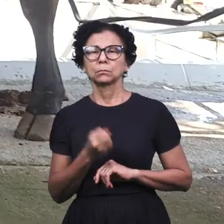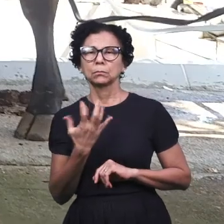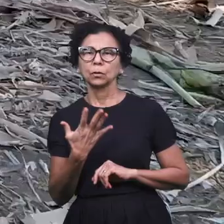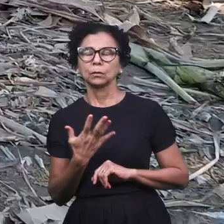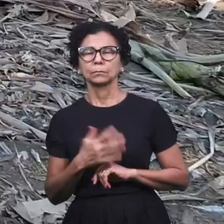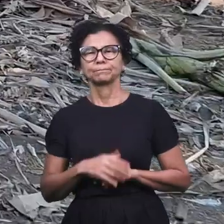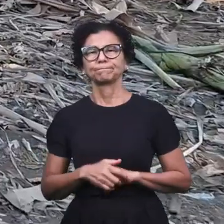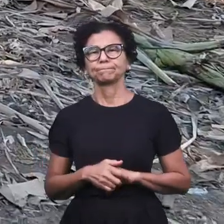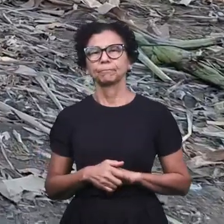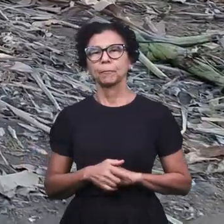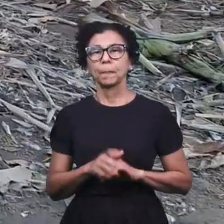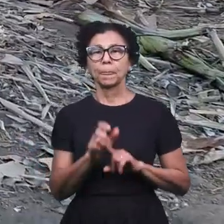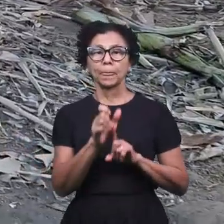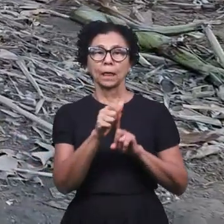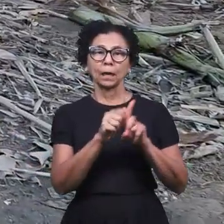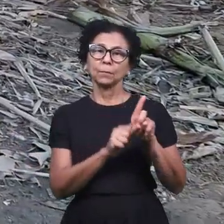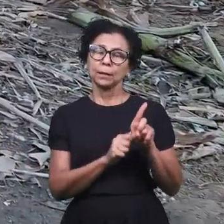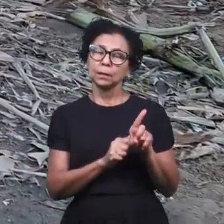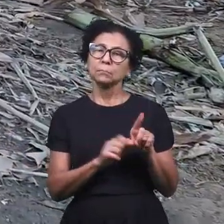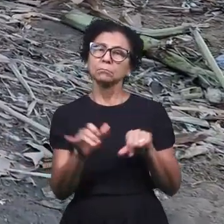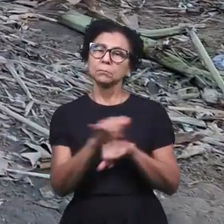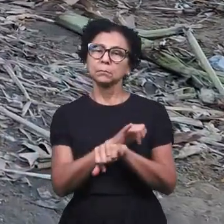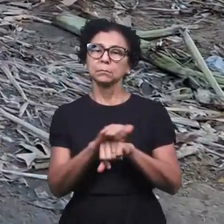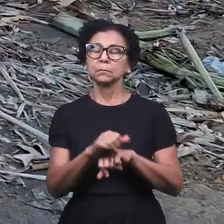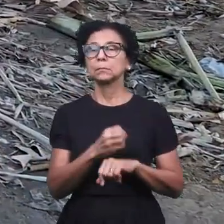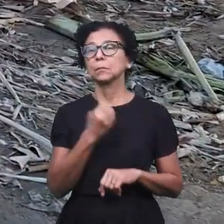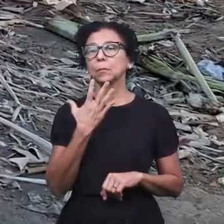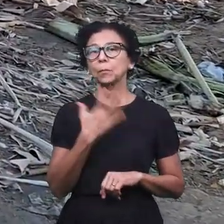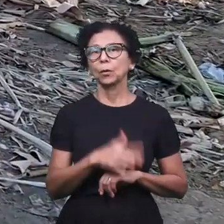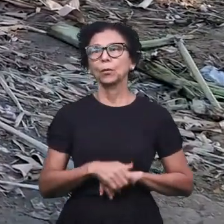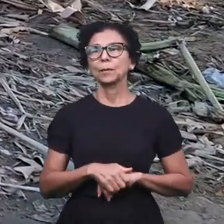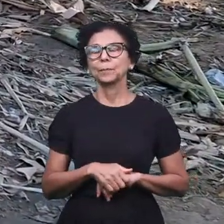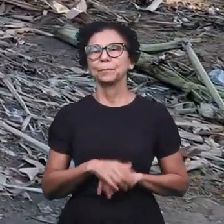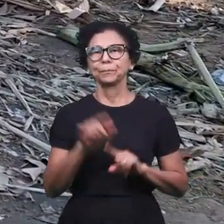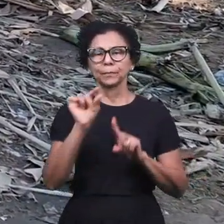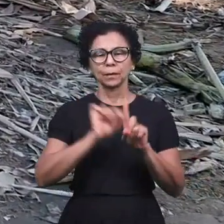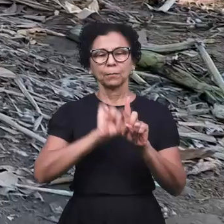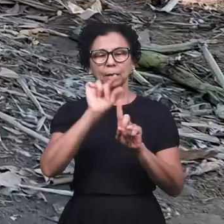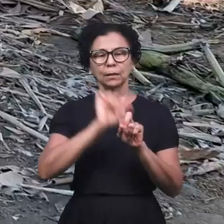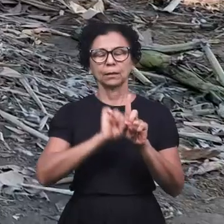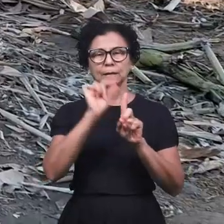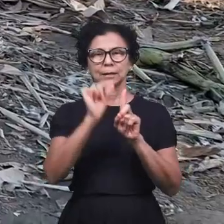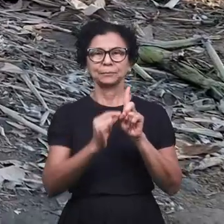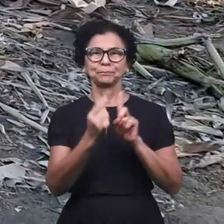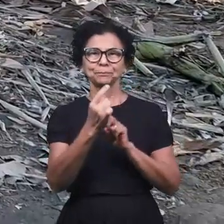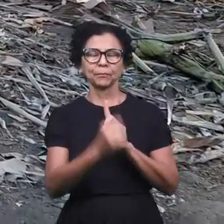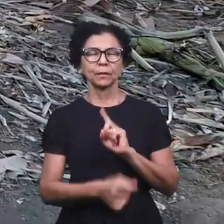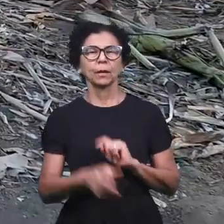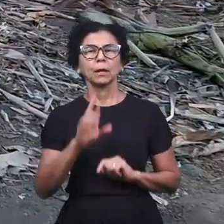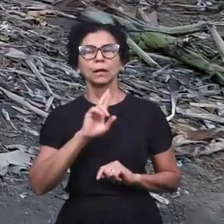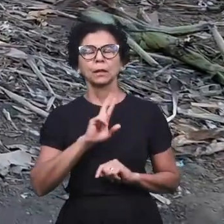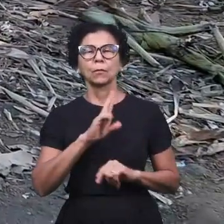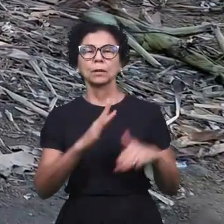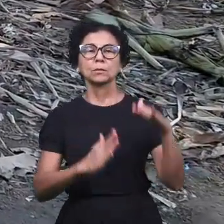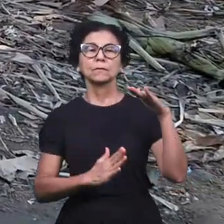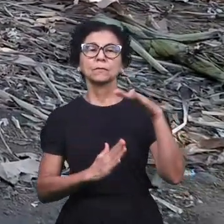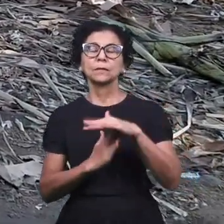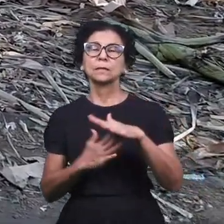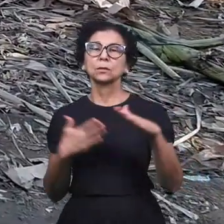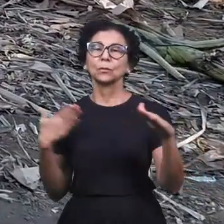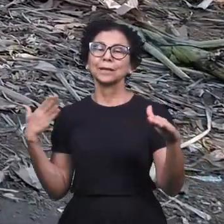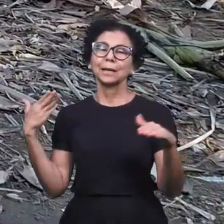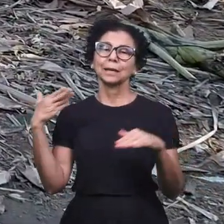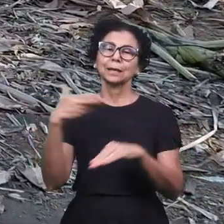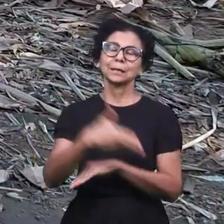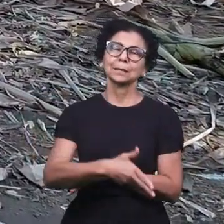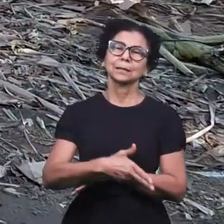fibrosa. A banana, embora seja uma boa alternativa, não é o suficiente. O que se faz necessário, então, é entrar com